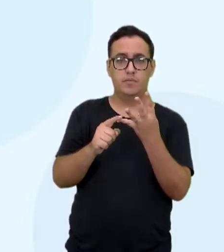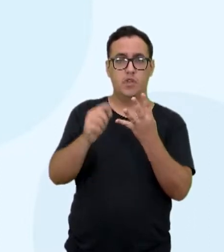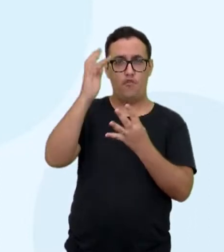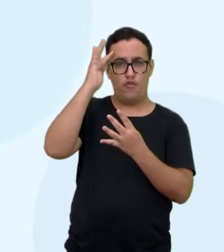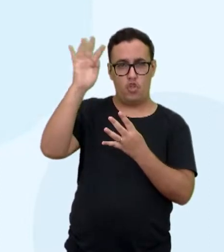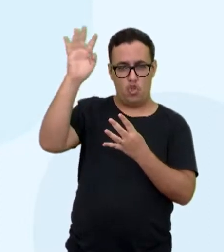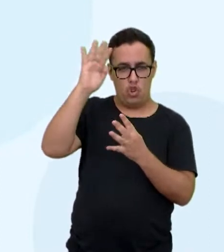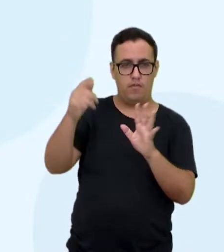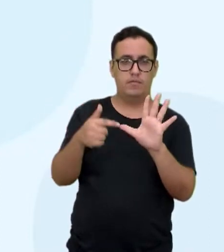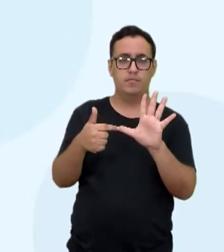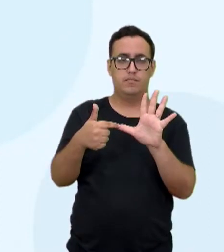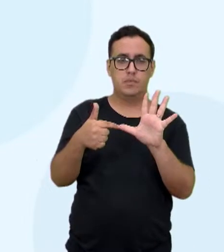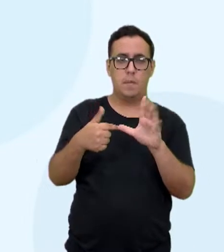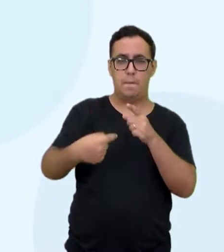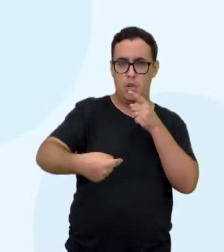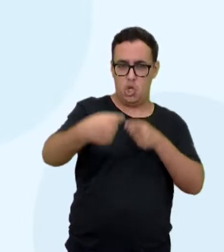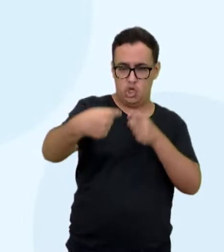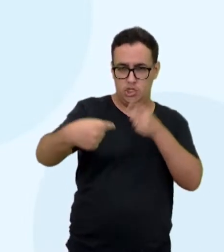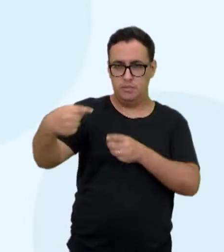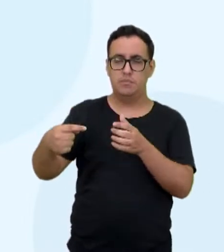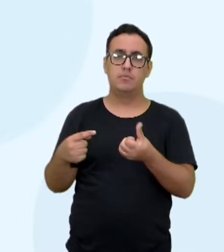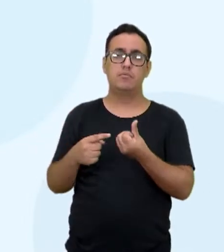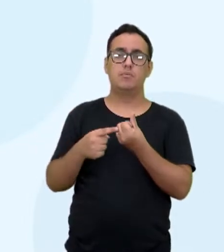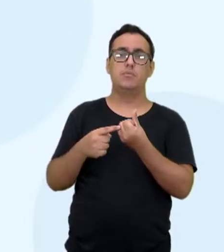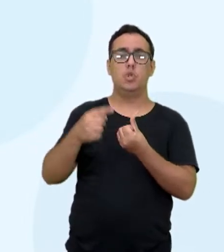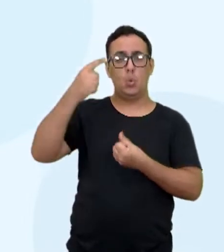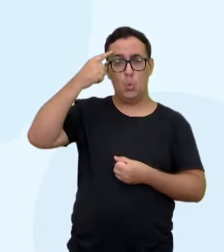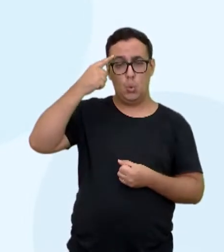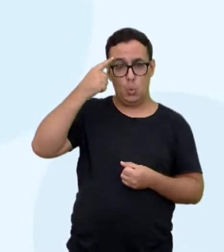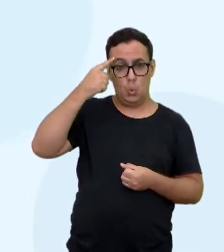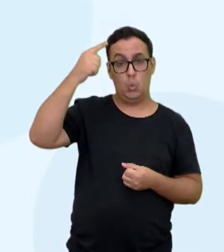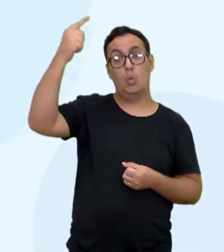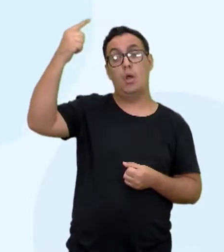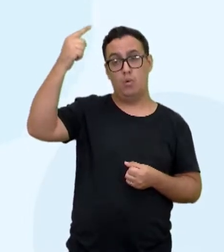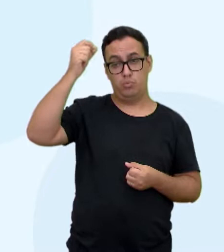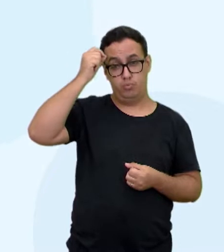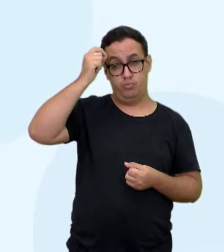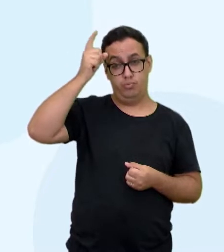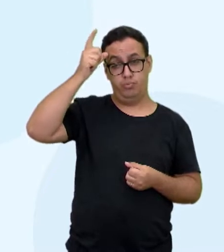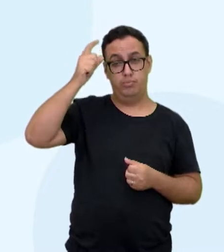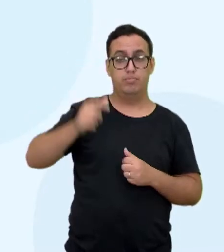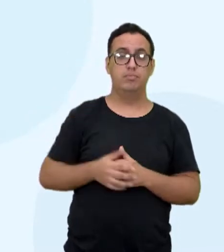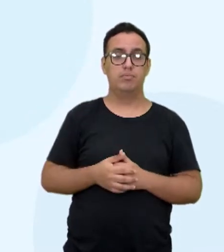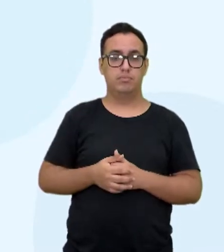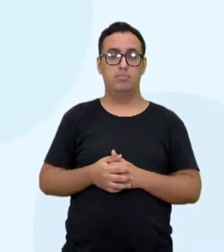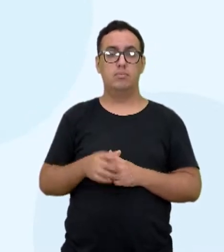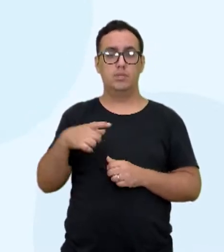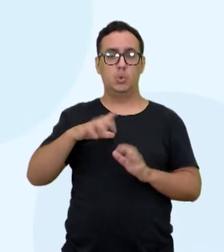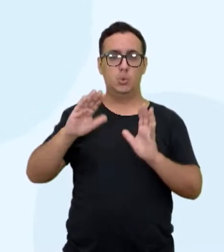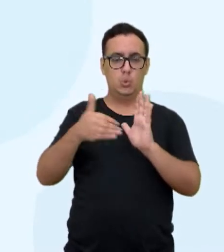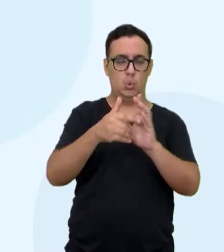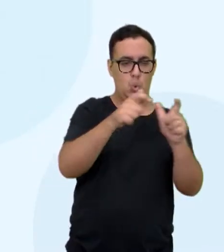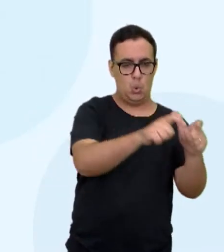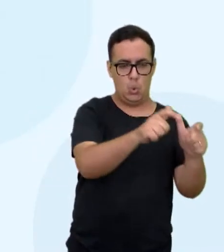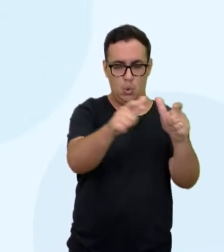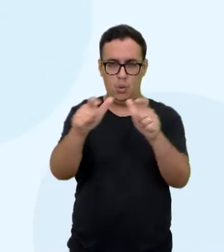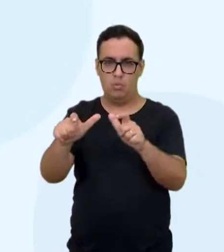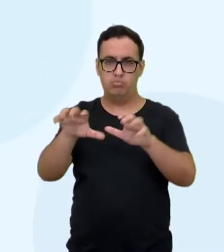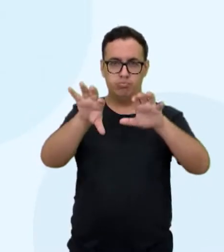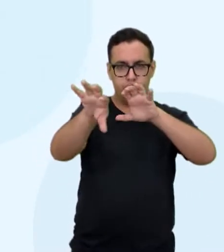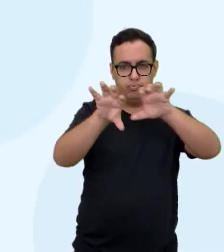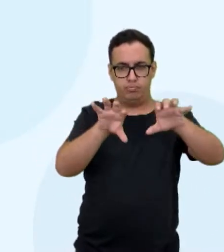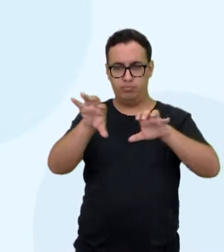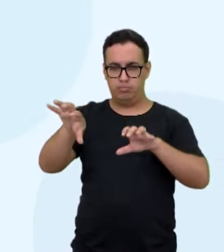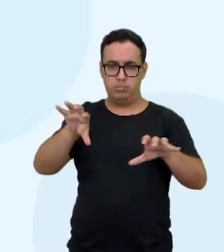econômica, filosófica, política e ou cultural, em âmbito local,